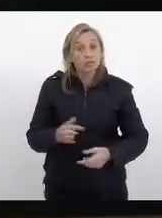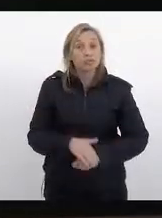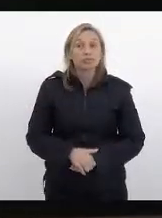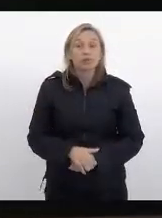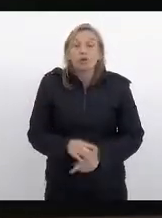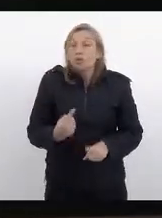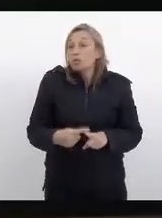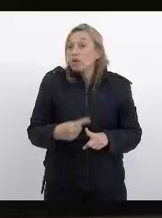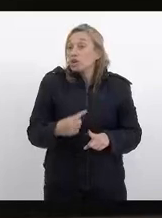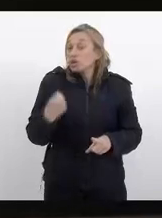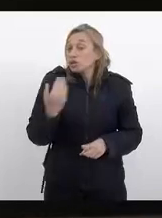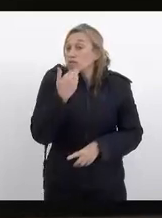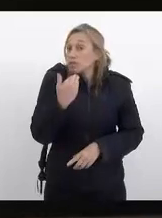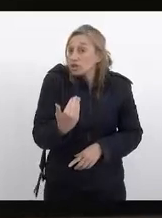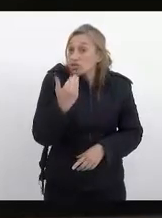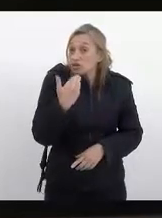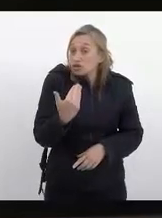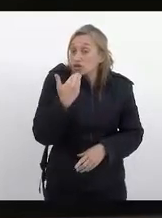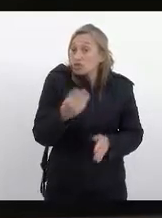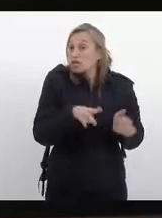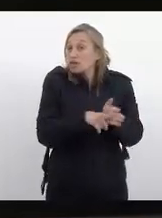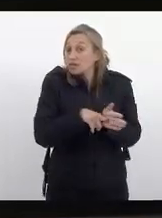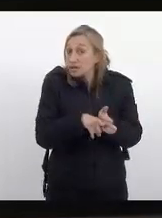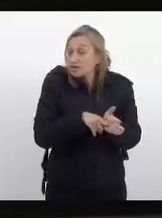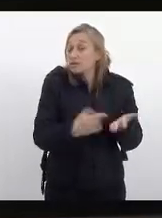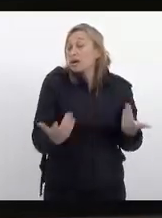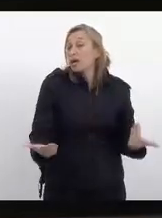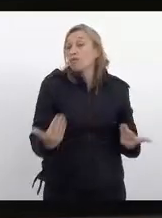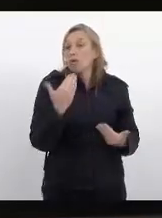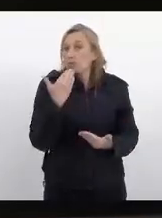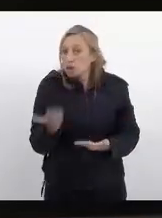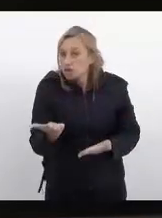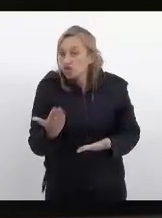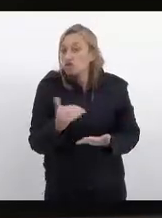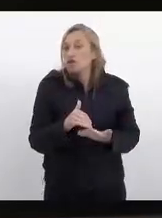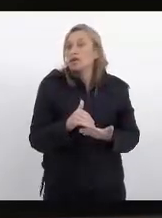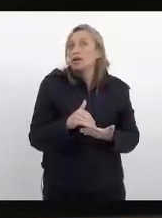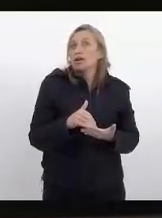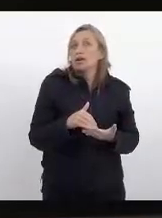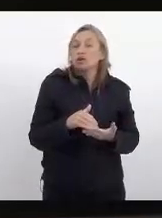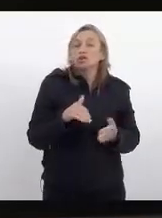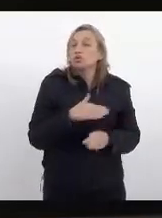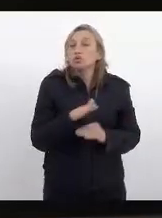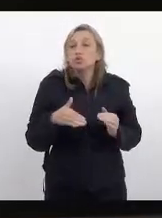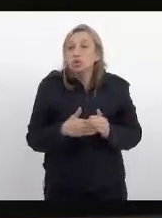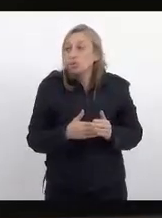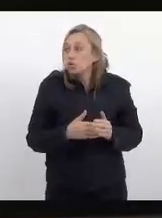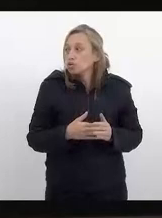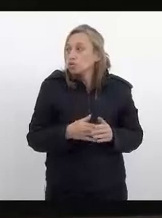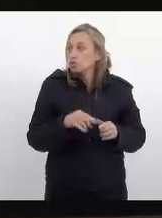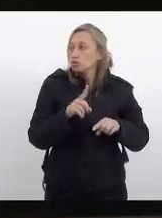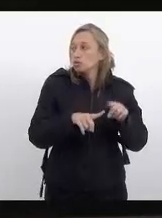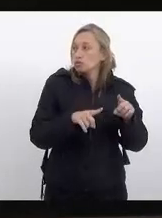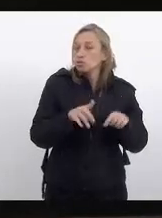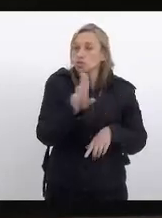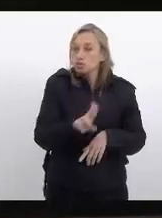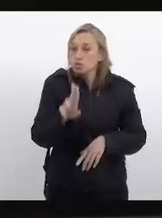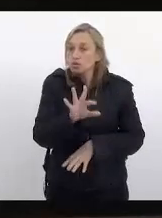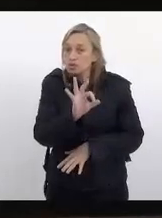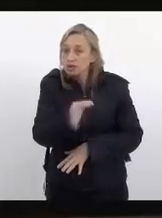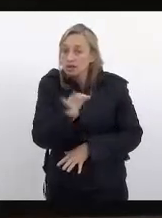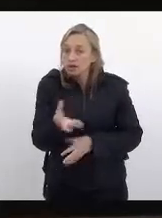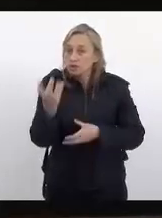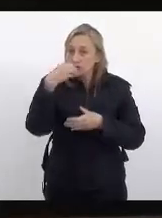porque vamos pedir verificação vamos pedir né todos os instrumentos legais